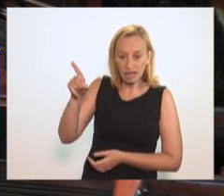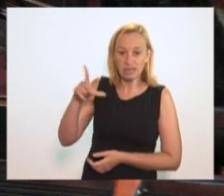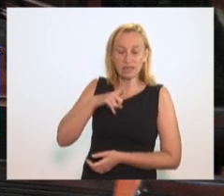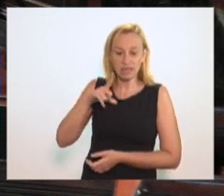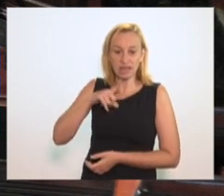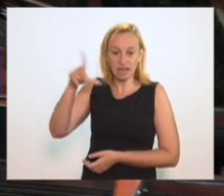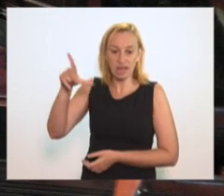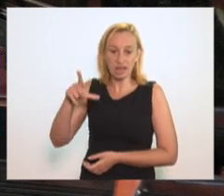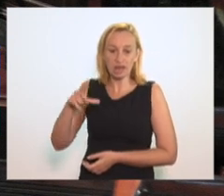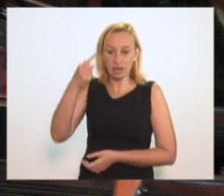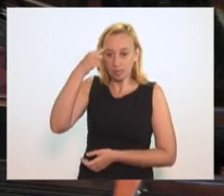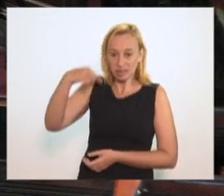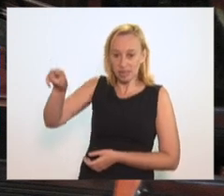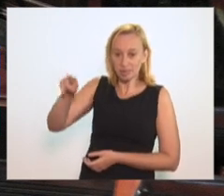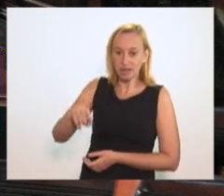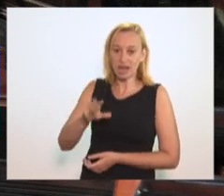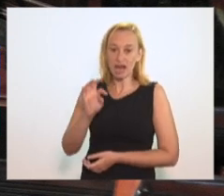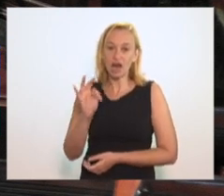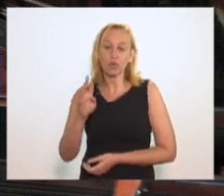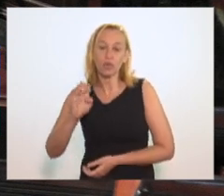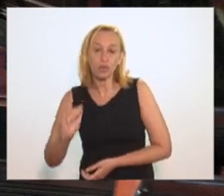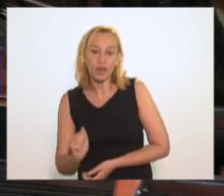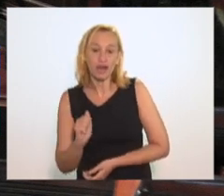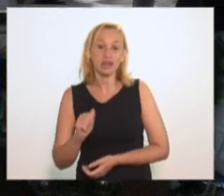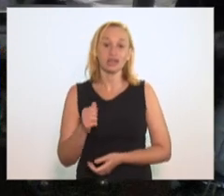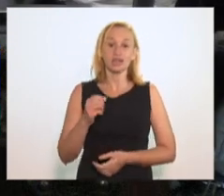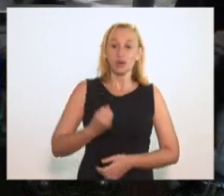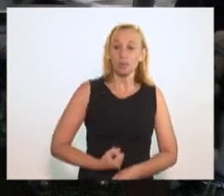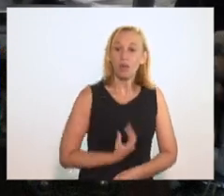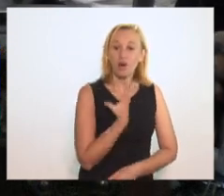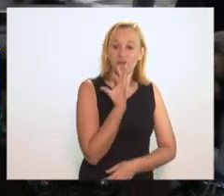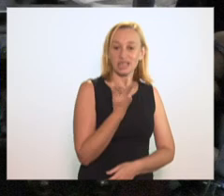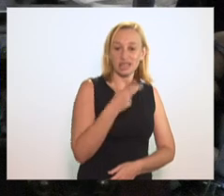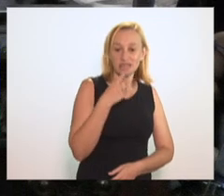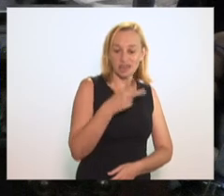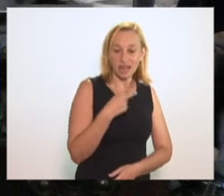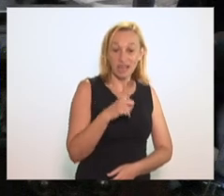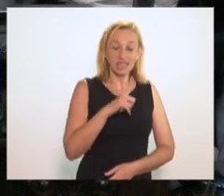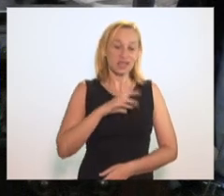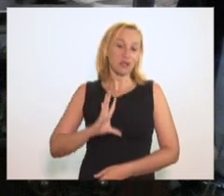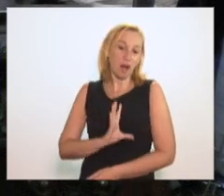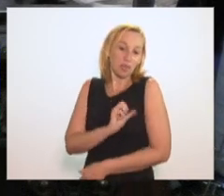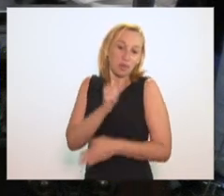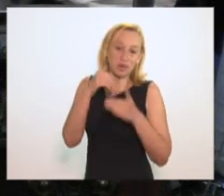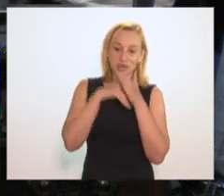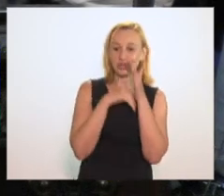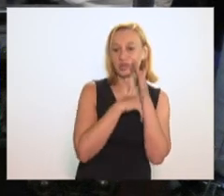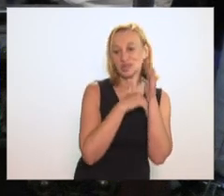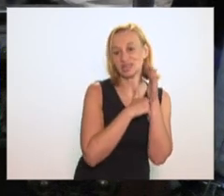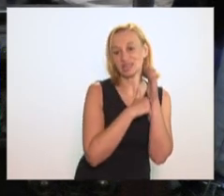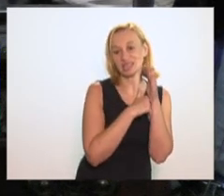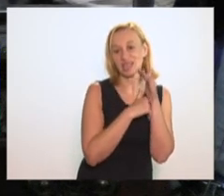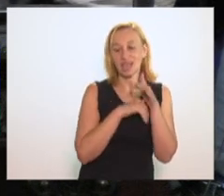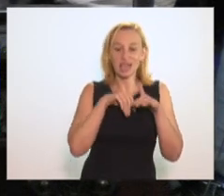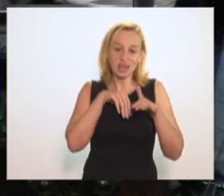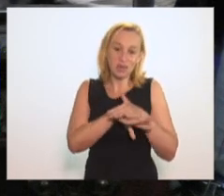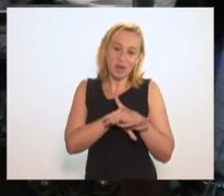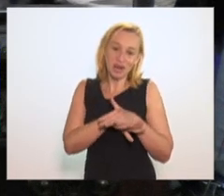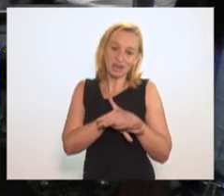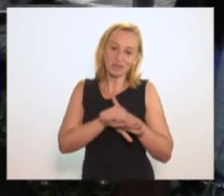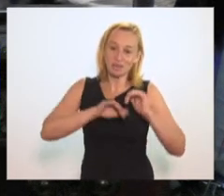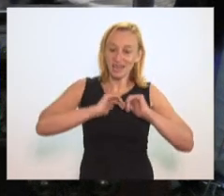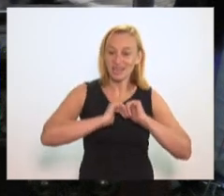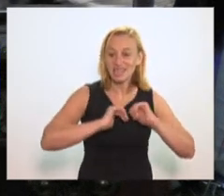mandei levar para lá diz o poeta assim tem um amor escondido e guarda um cheiro de arruda para espantar a mal